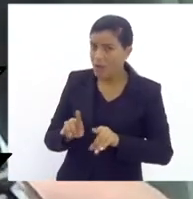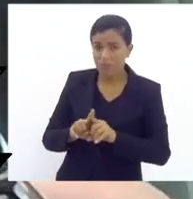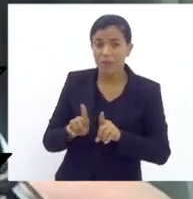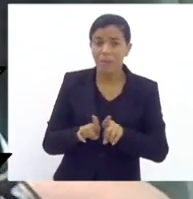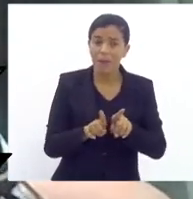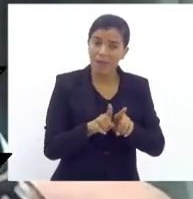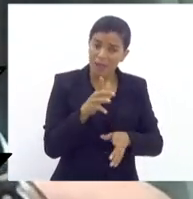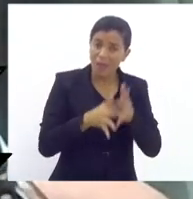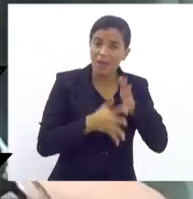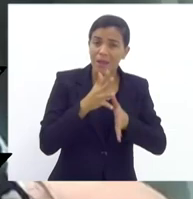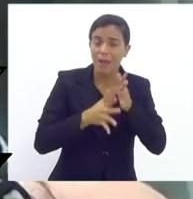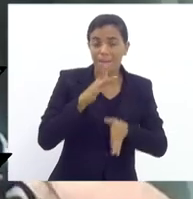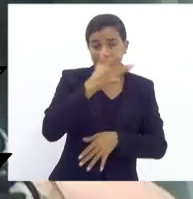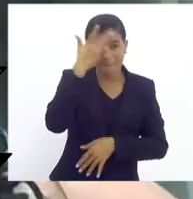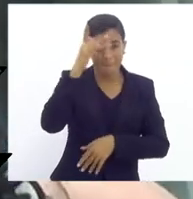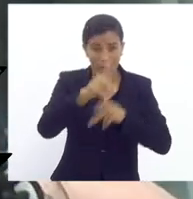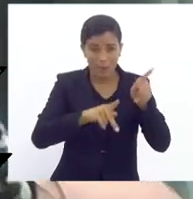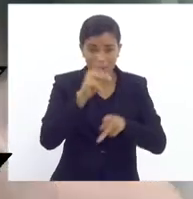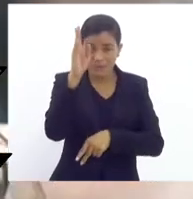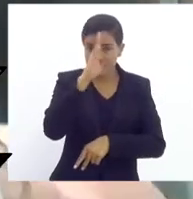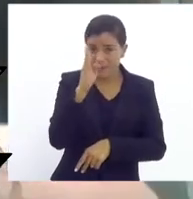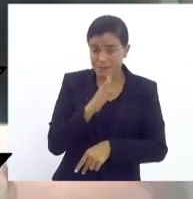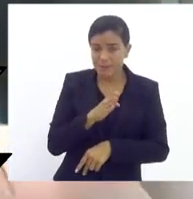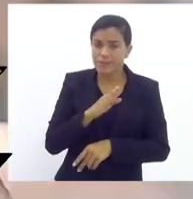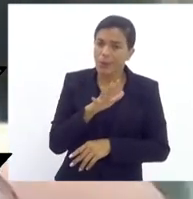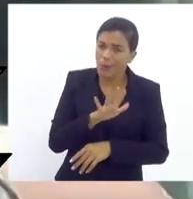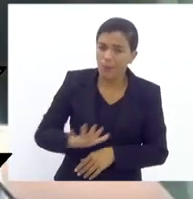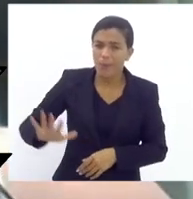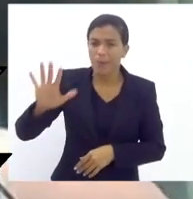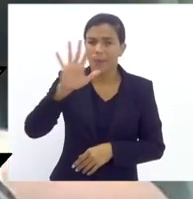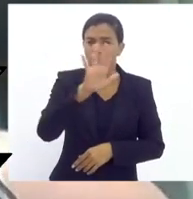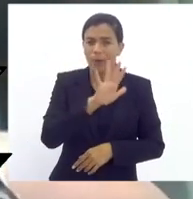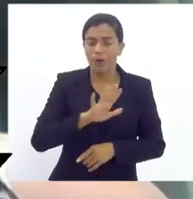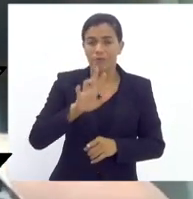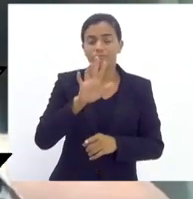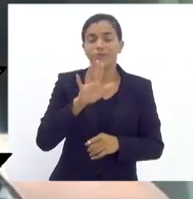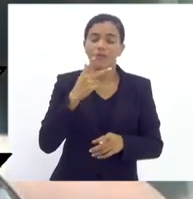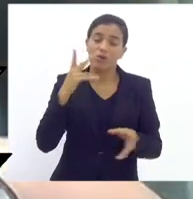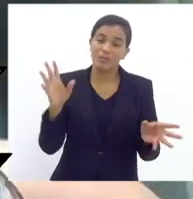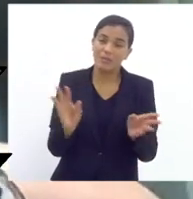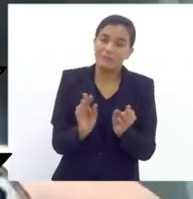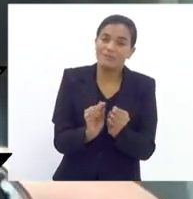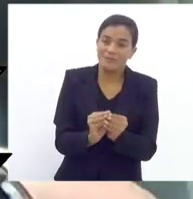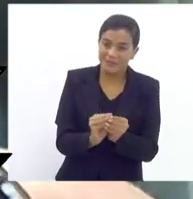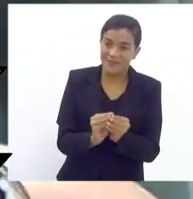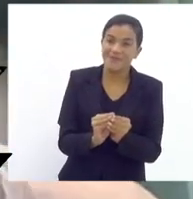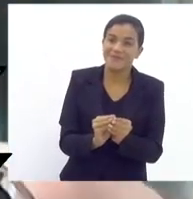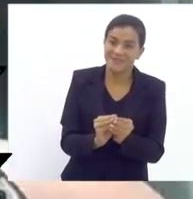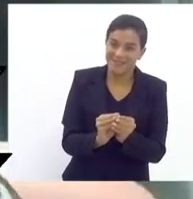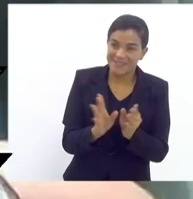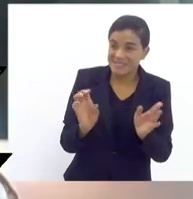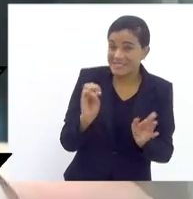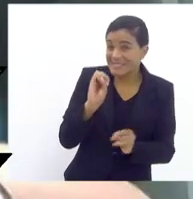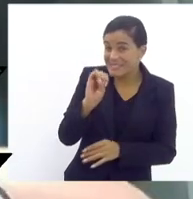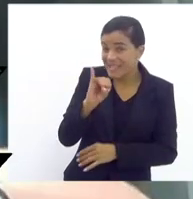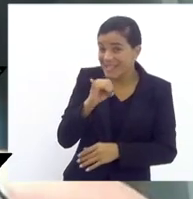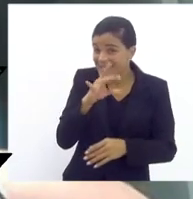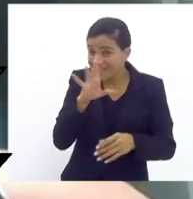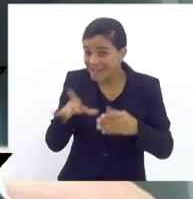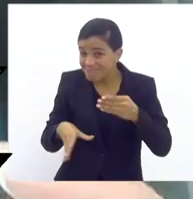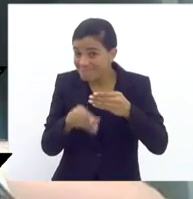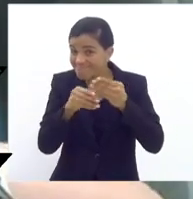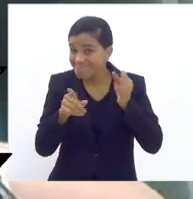de modo geral né Eu acho que assim de modo geral você é bem breve né tiver alguma questão